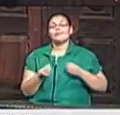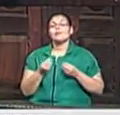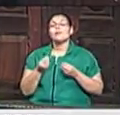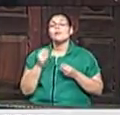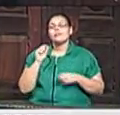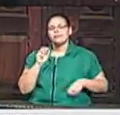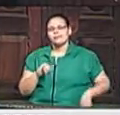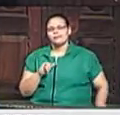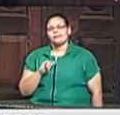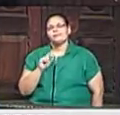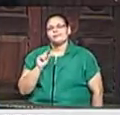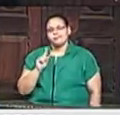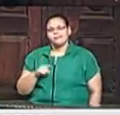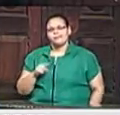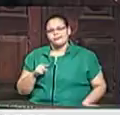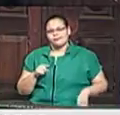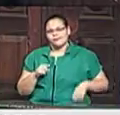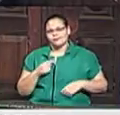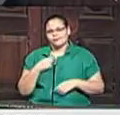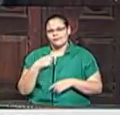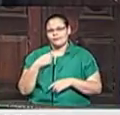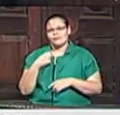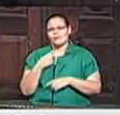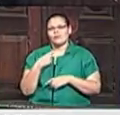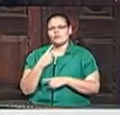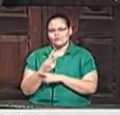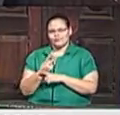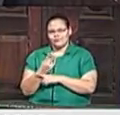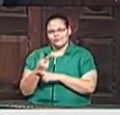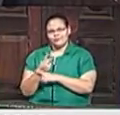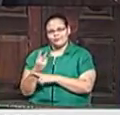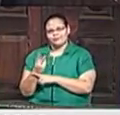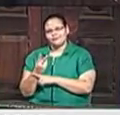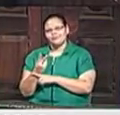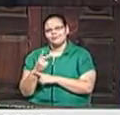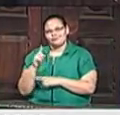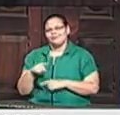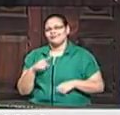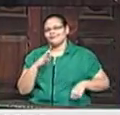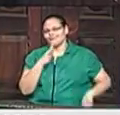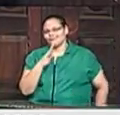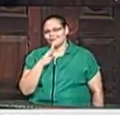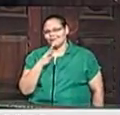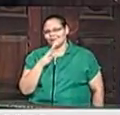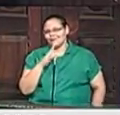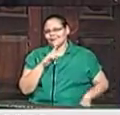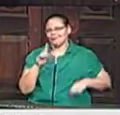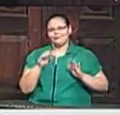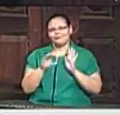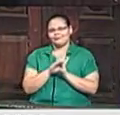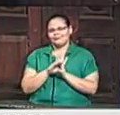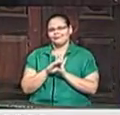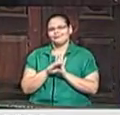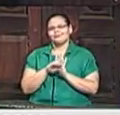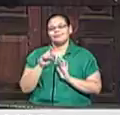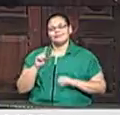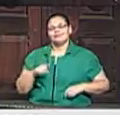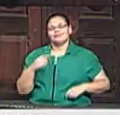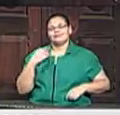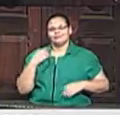senão buscar o reconhecimento da inconstitucionalidade no Tribunal de Justiça.